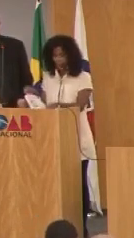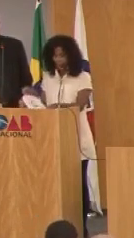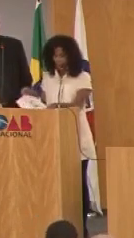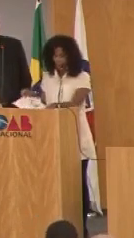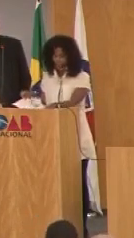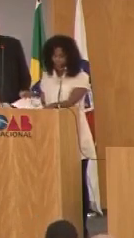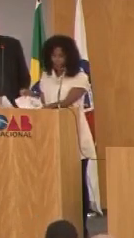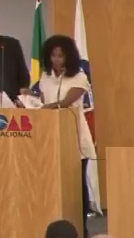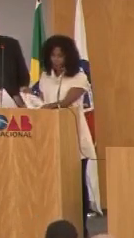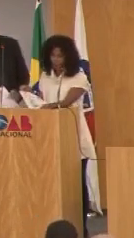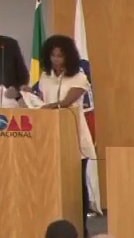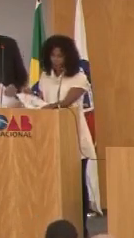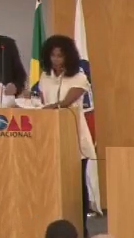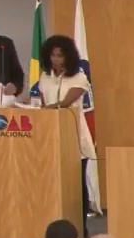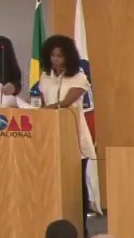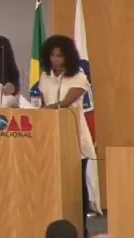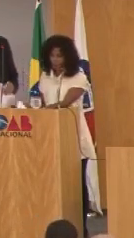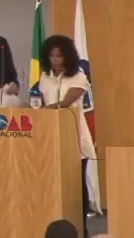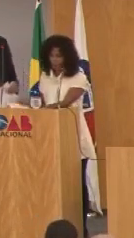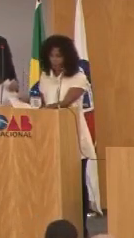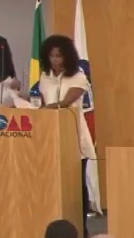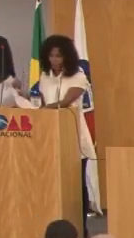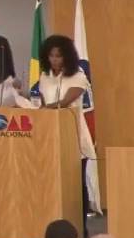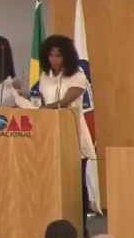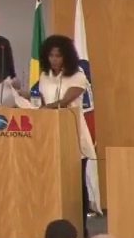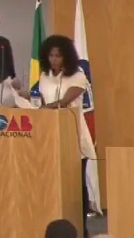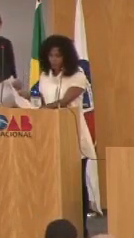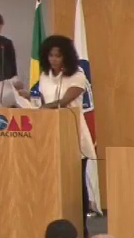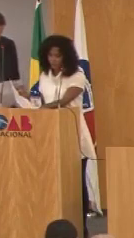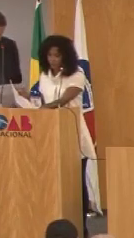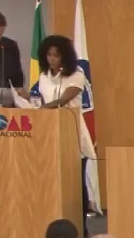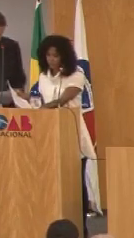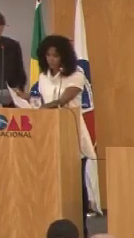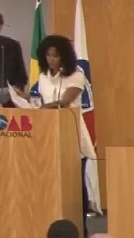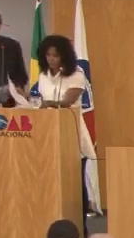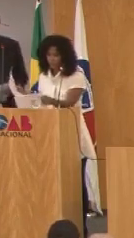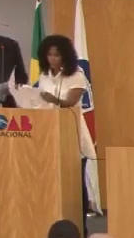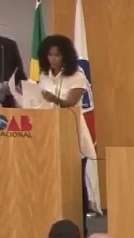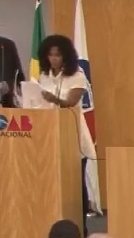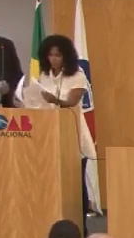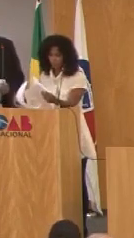Doutor Luiz Viana, vice-presidente da Ordem dos Advogados do Brasil,